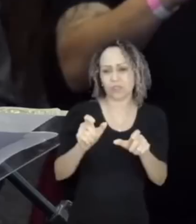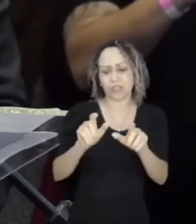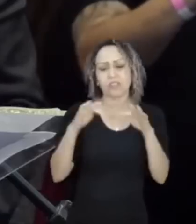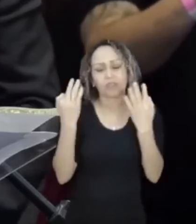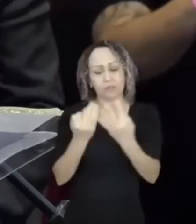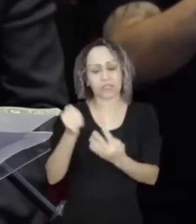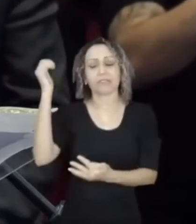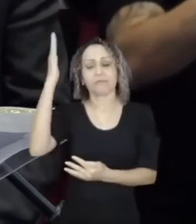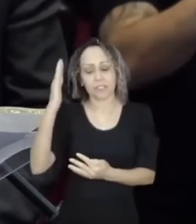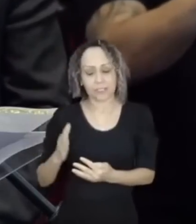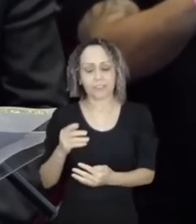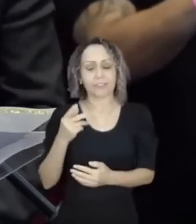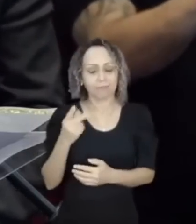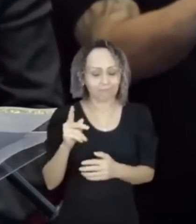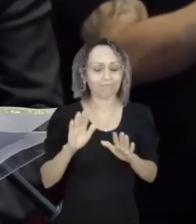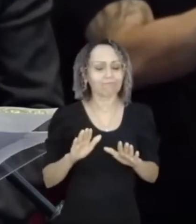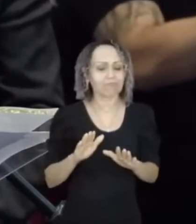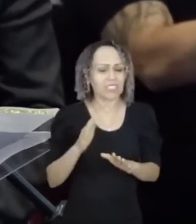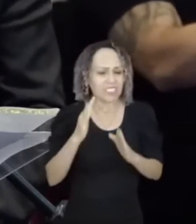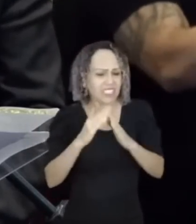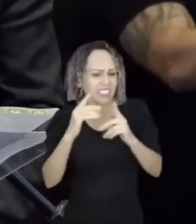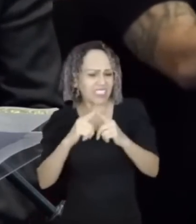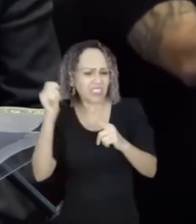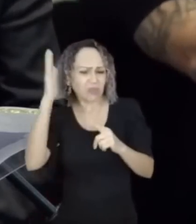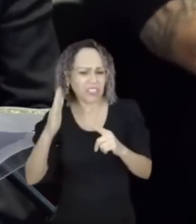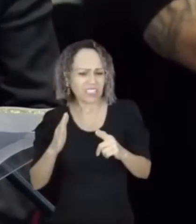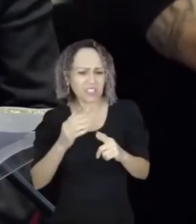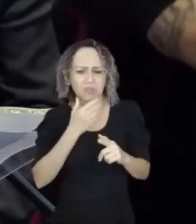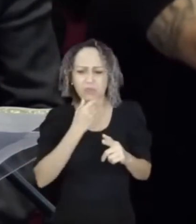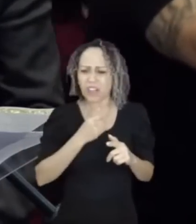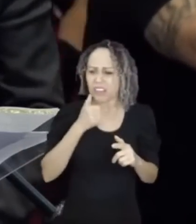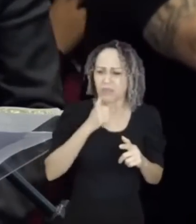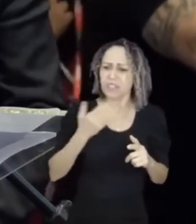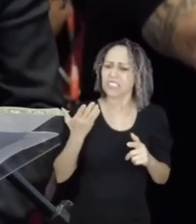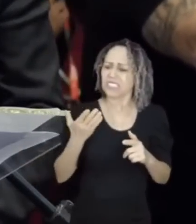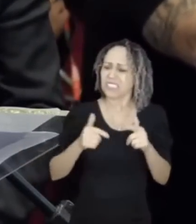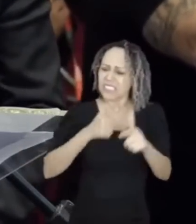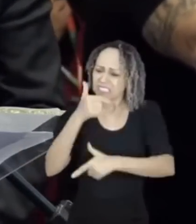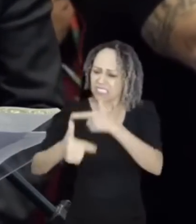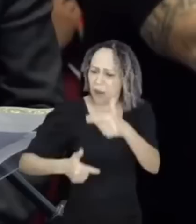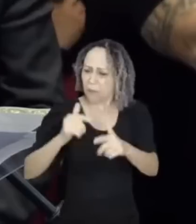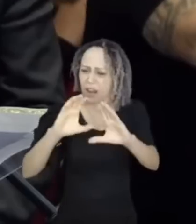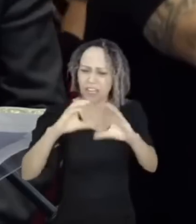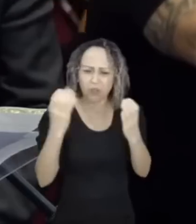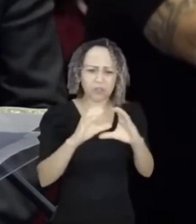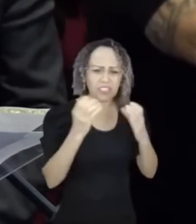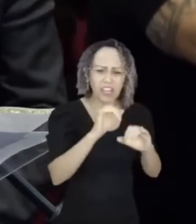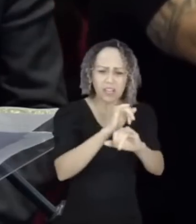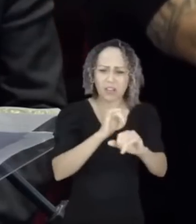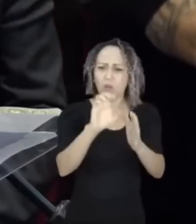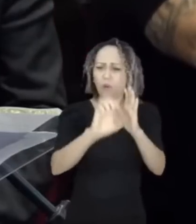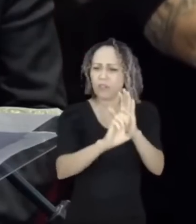igrejas com irmãos e irmãs que trabalham ativamente nas suas comunidades com a propagação do evangelho e com o cuidado do